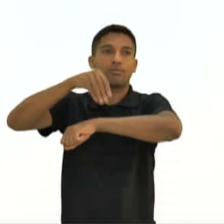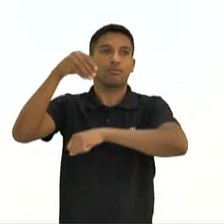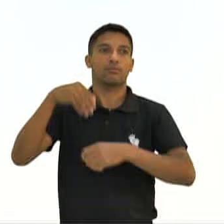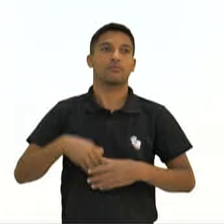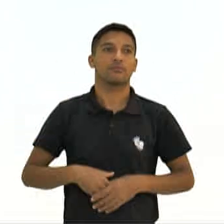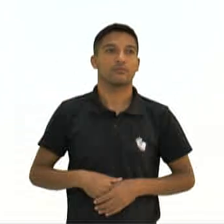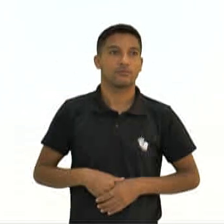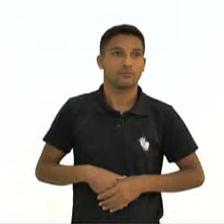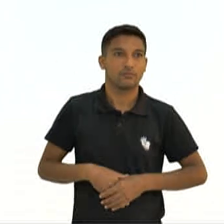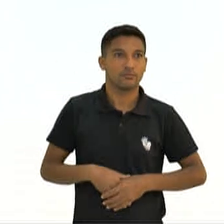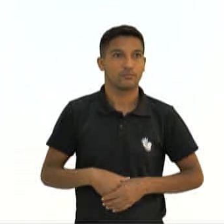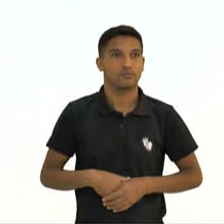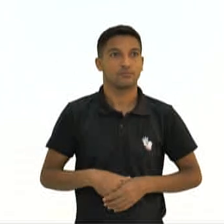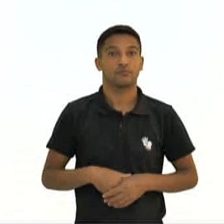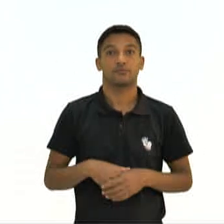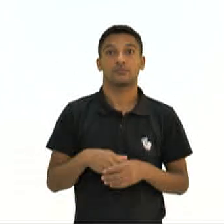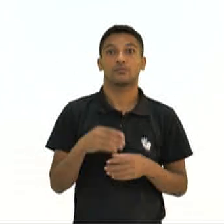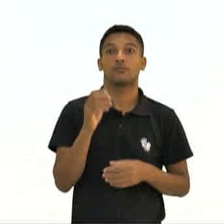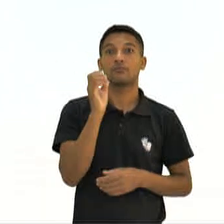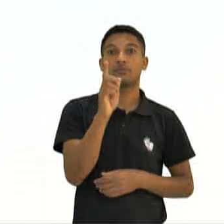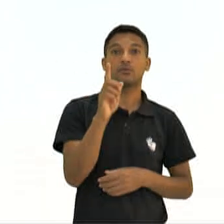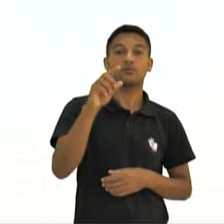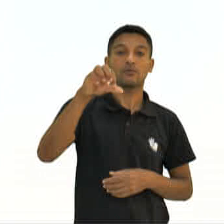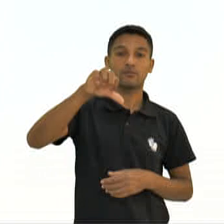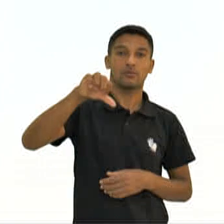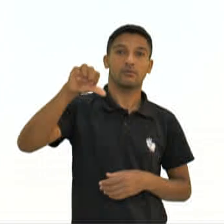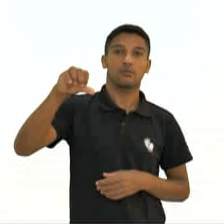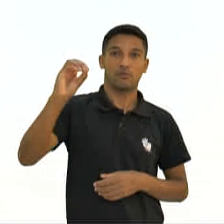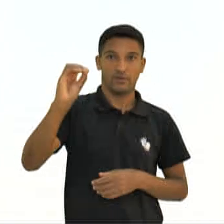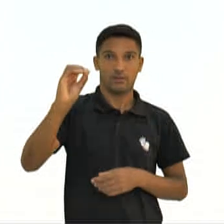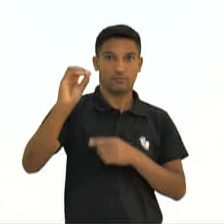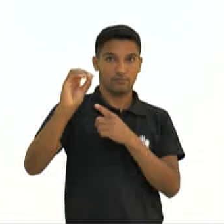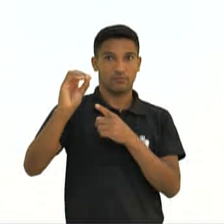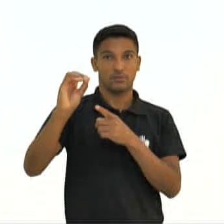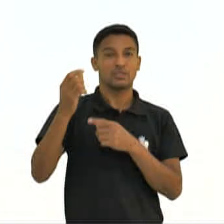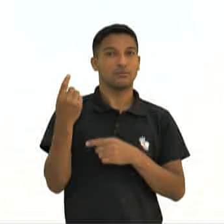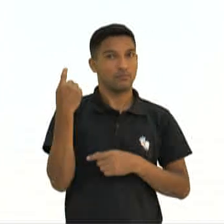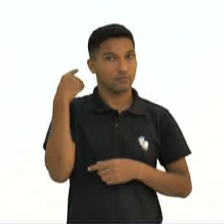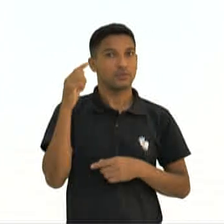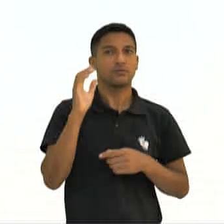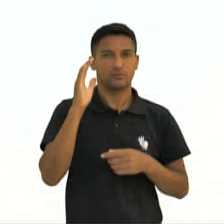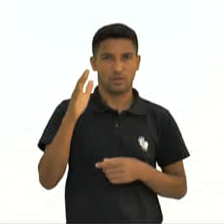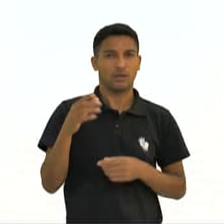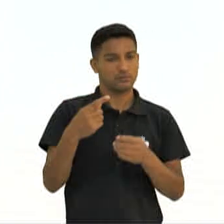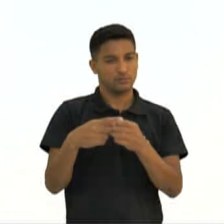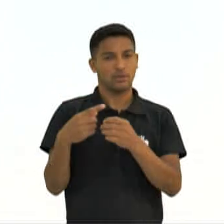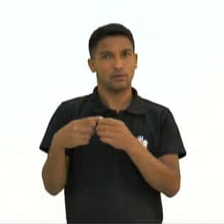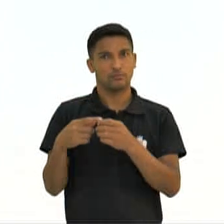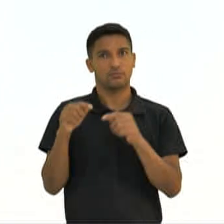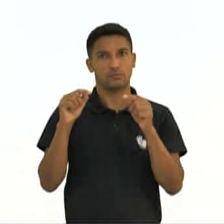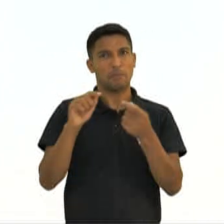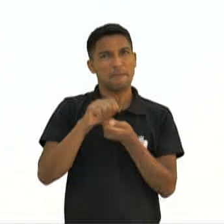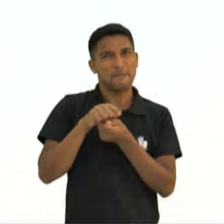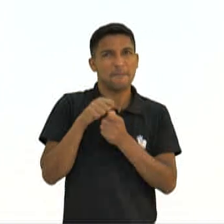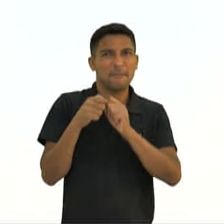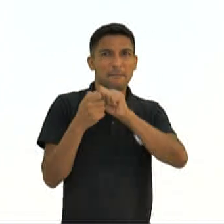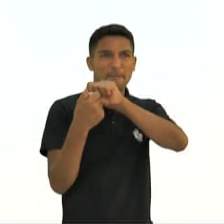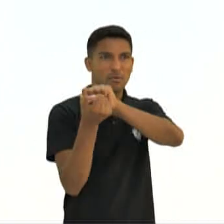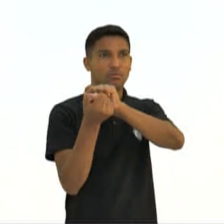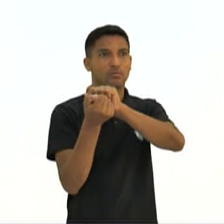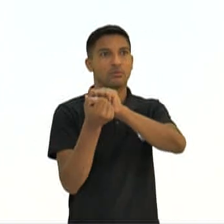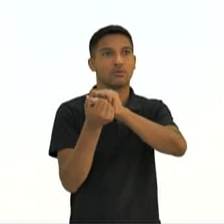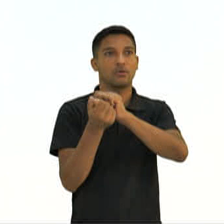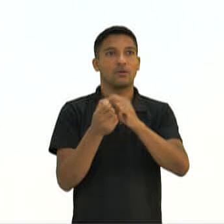uma reversão da situação que acontecia. Era um centro industrial extremamente poluidor, né? Está à margem aqui de